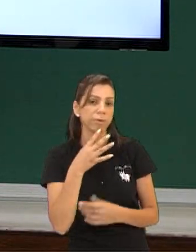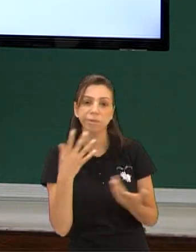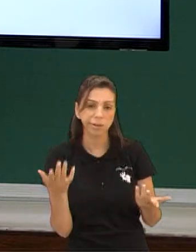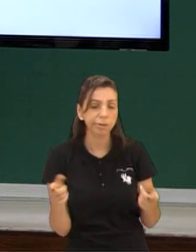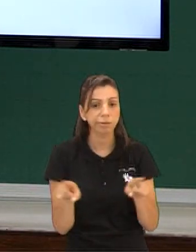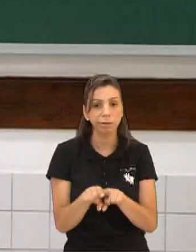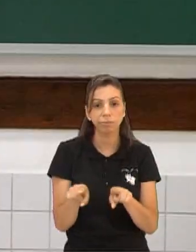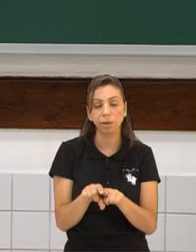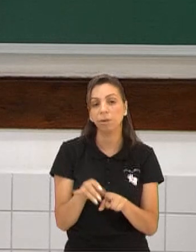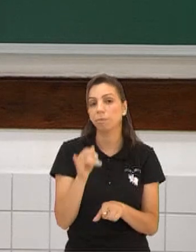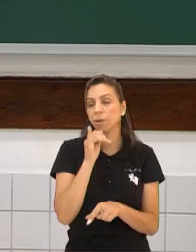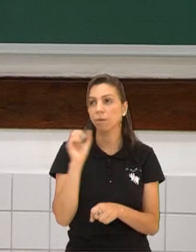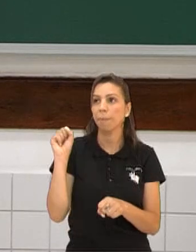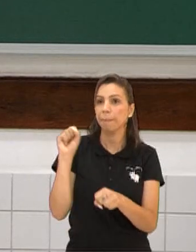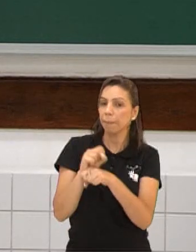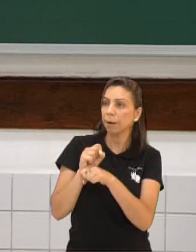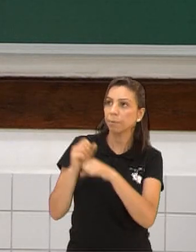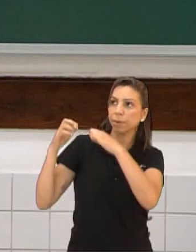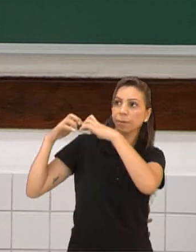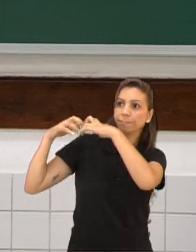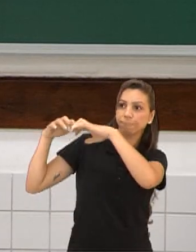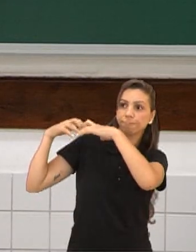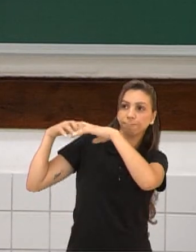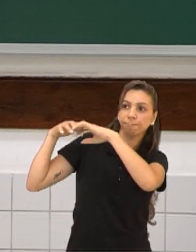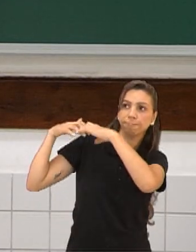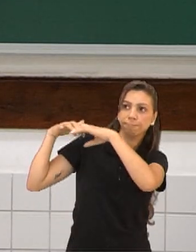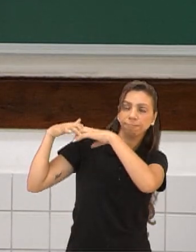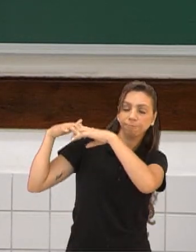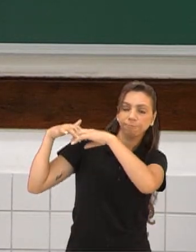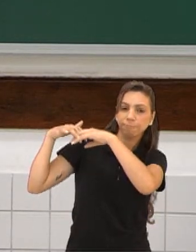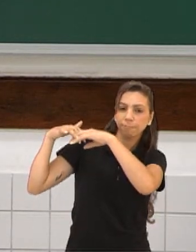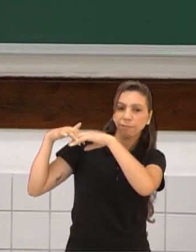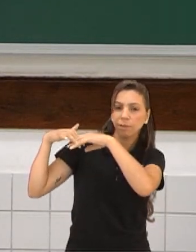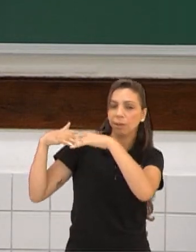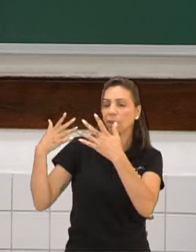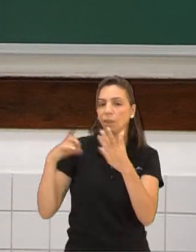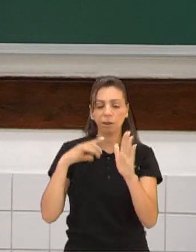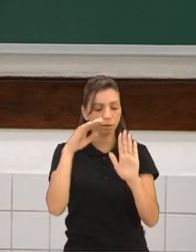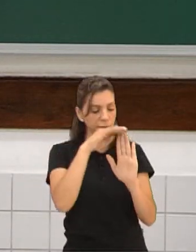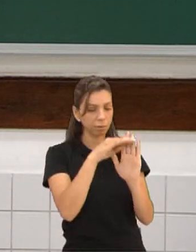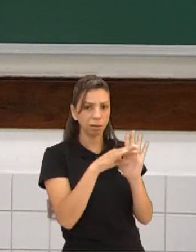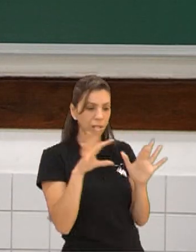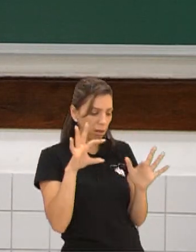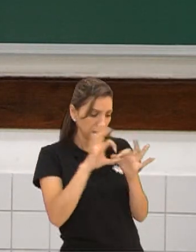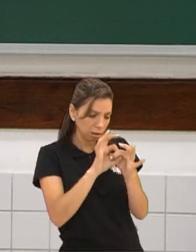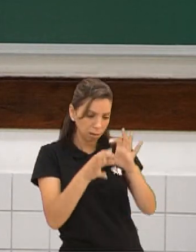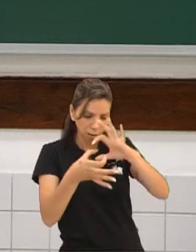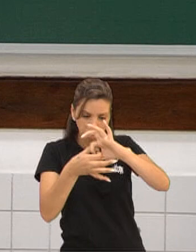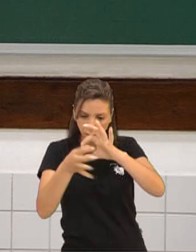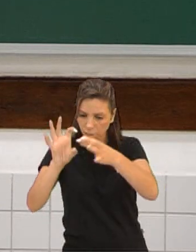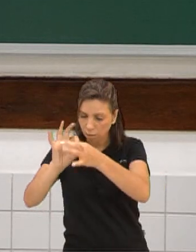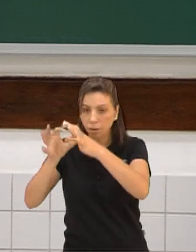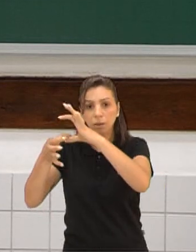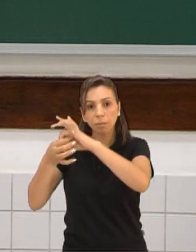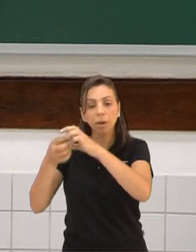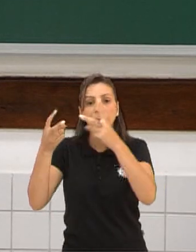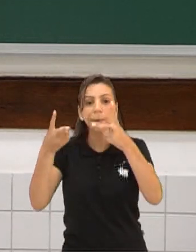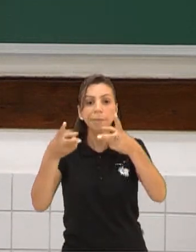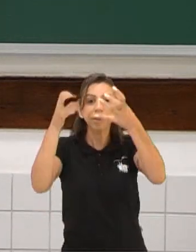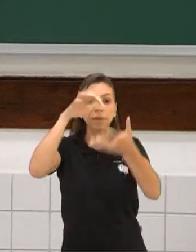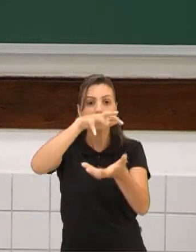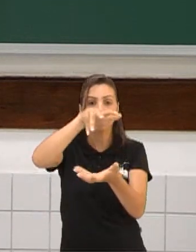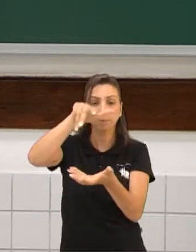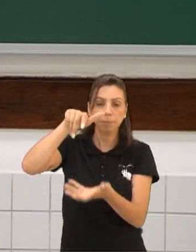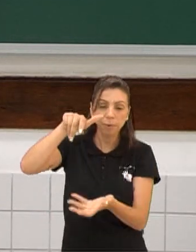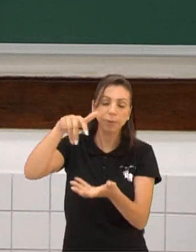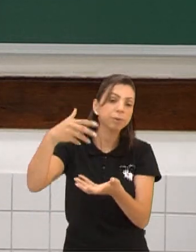Né? Quando você para pensar como você conhece o mundo, essas categorias elas se unem ali, de certa forma, para perceber o mundo à sua volta.